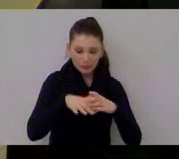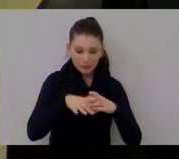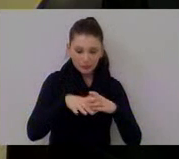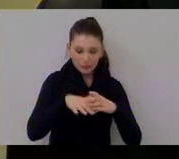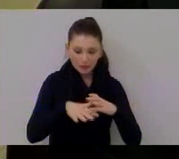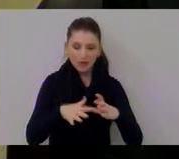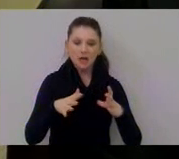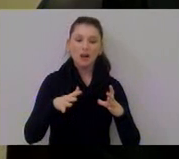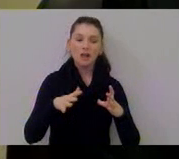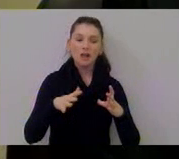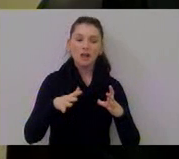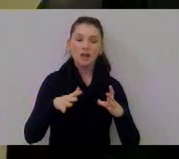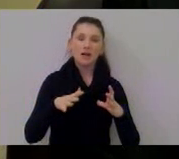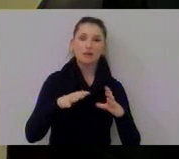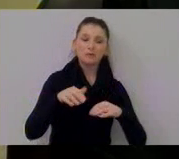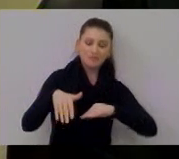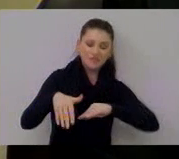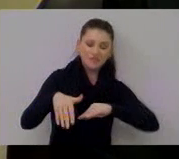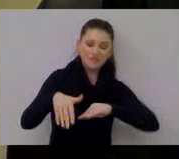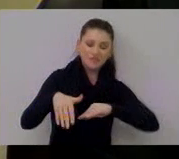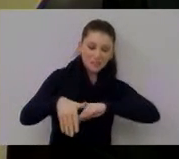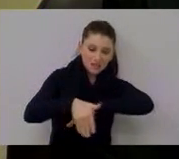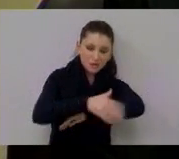nas estradas